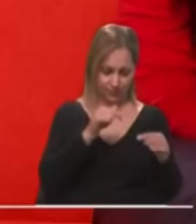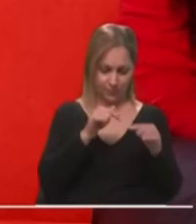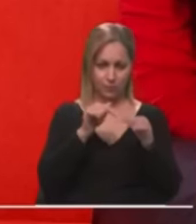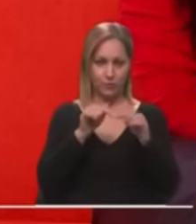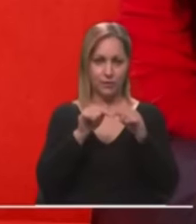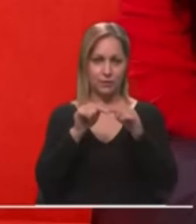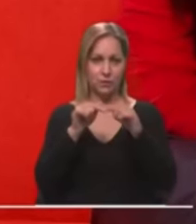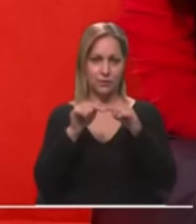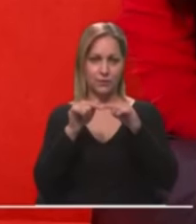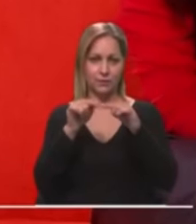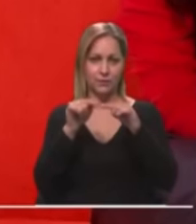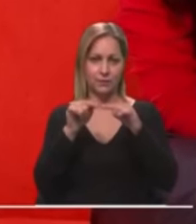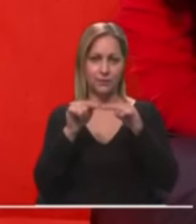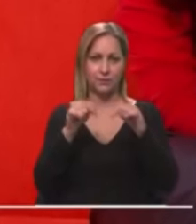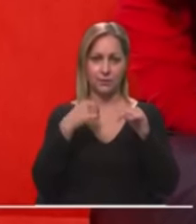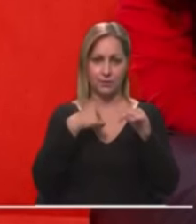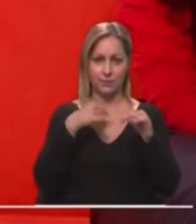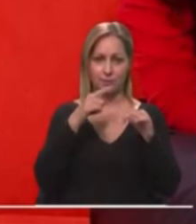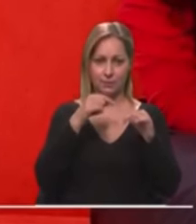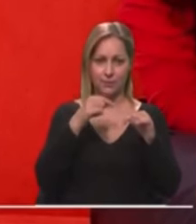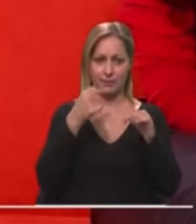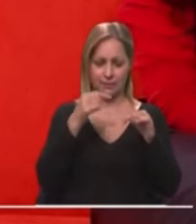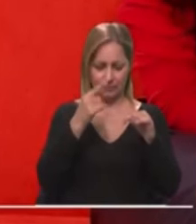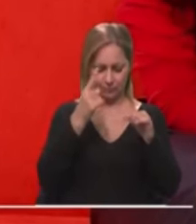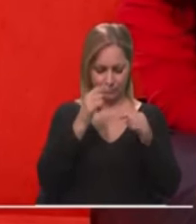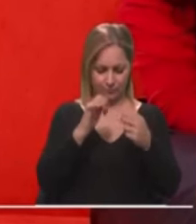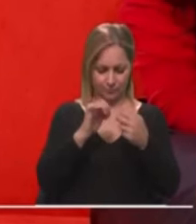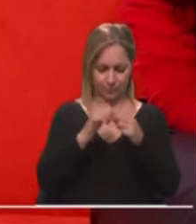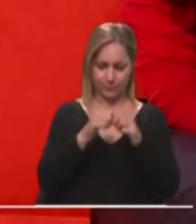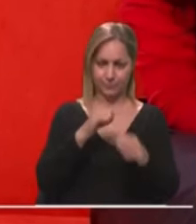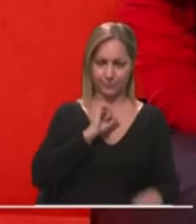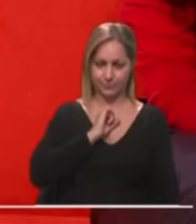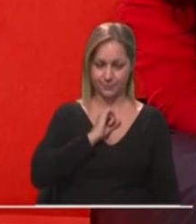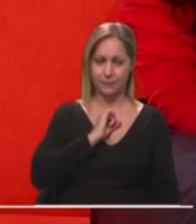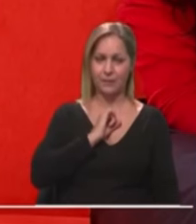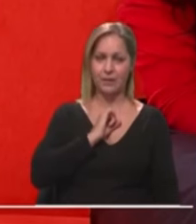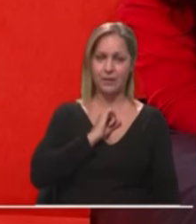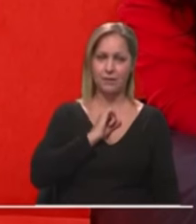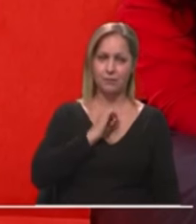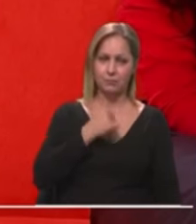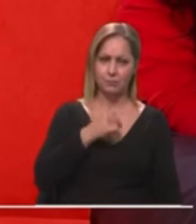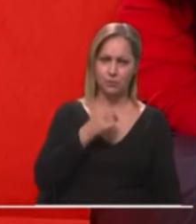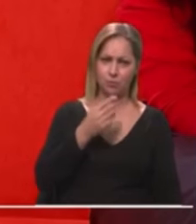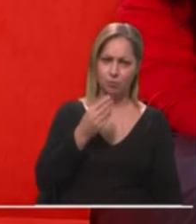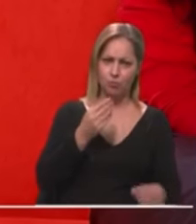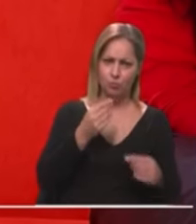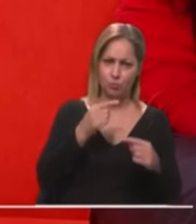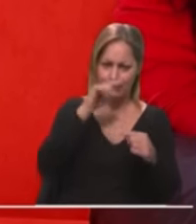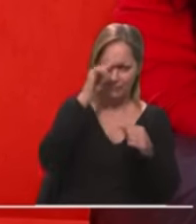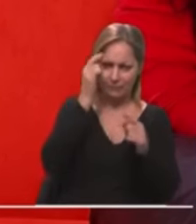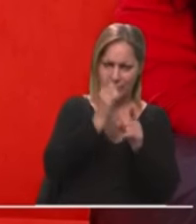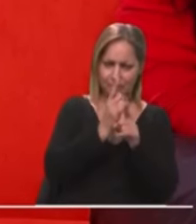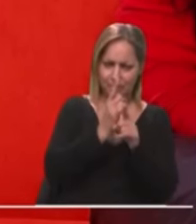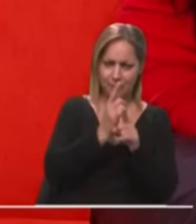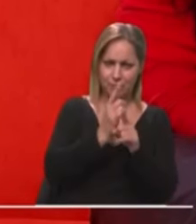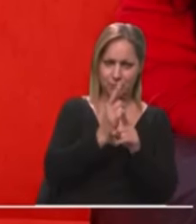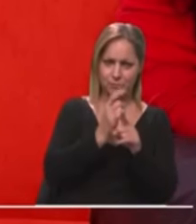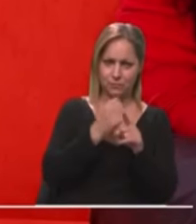própria passei por, algumas situações. Uma relação complicada, não é? Sim, no teu passado. Bastante difíceis mesmo,